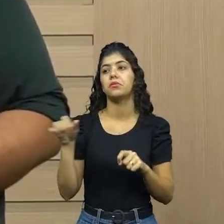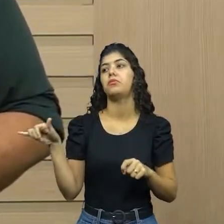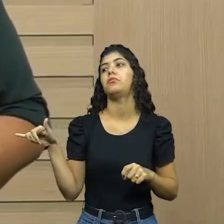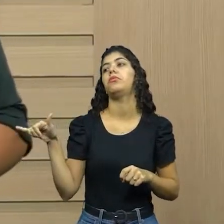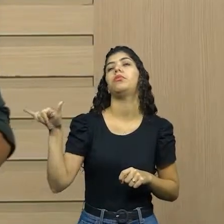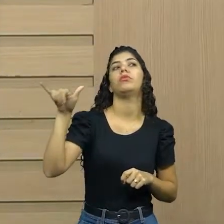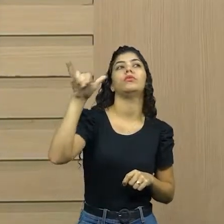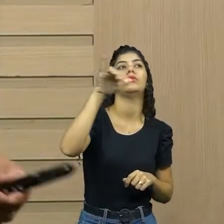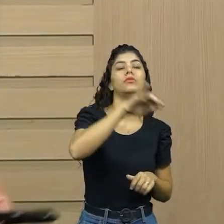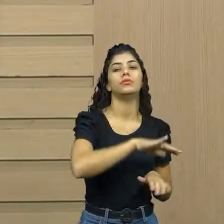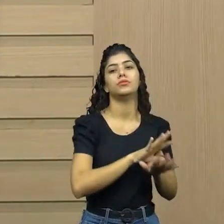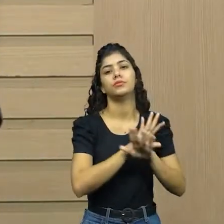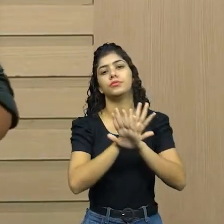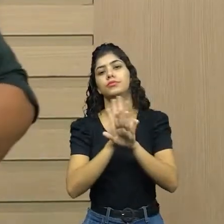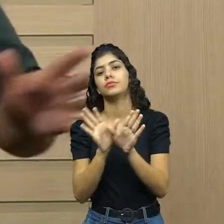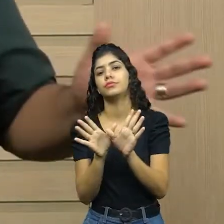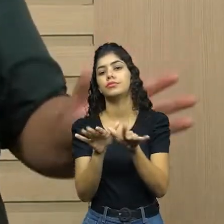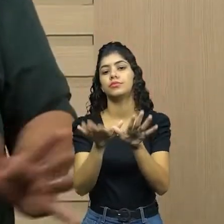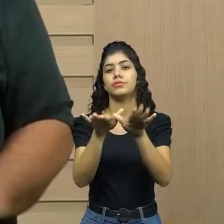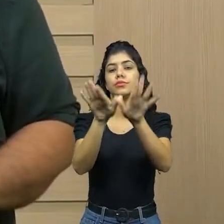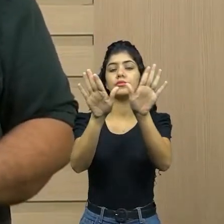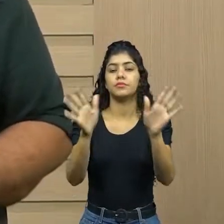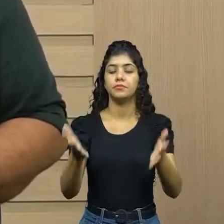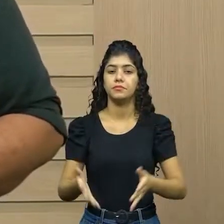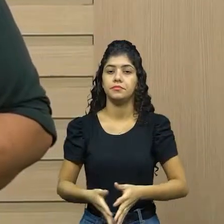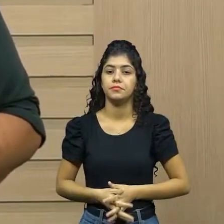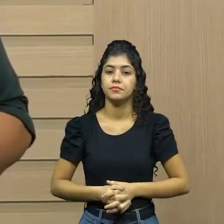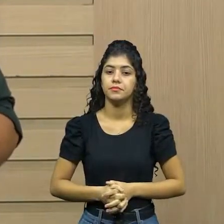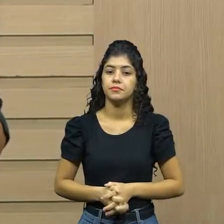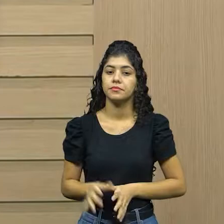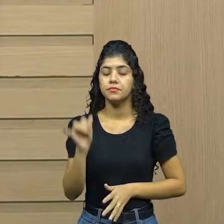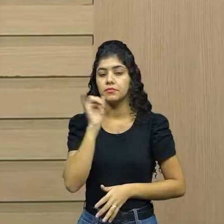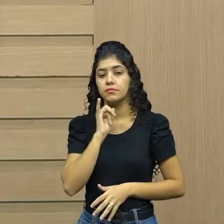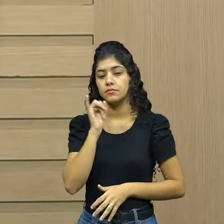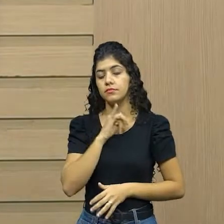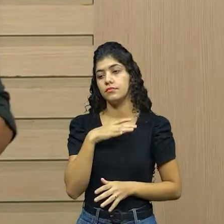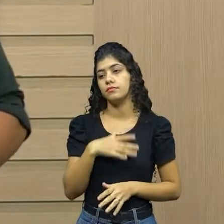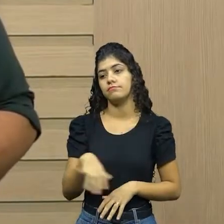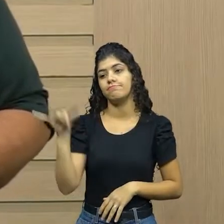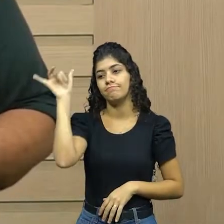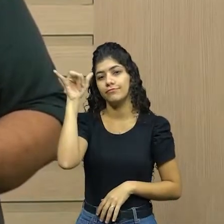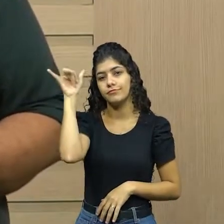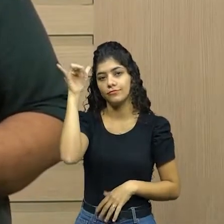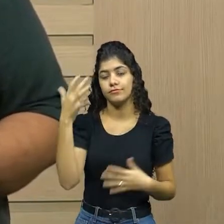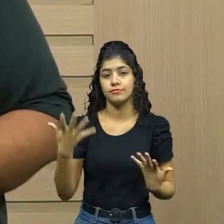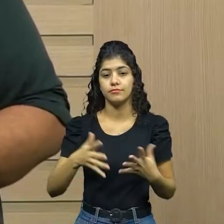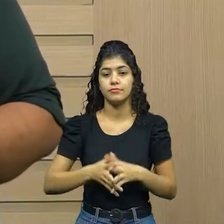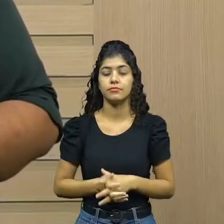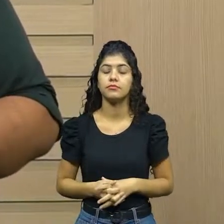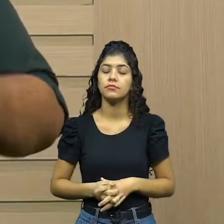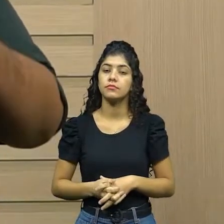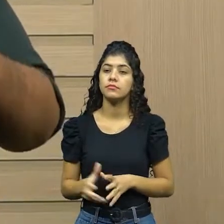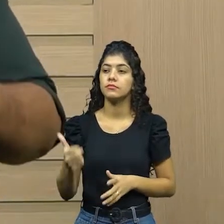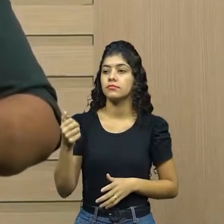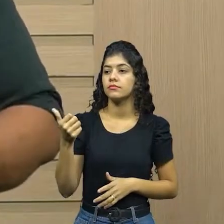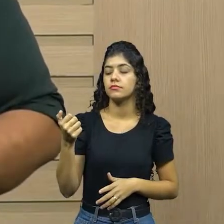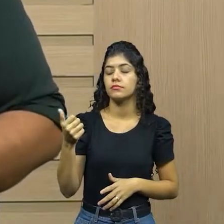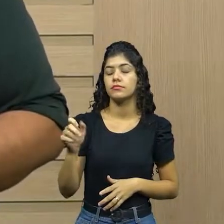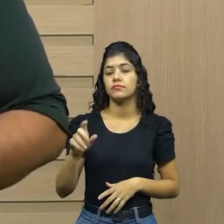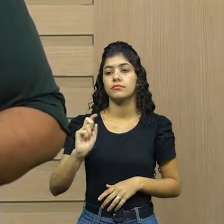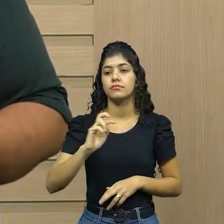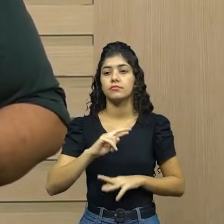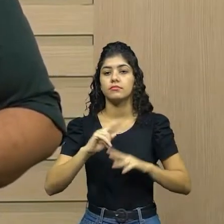dar um exemplo, né? Não tem essa caneta que voa, mas vou dar um exemplo meio diferente. Aí eu quero uma caneta de tal